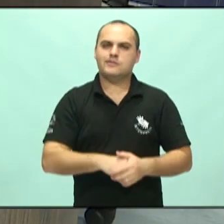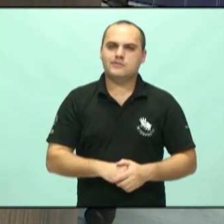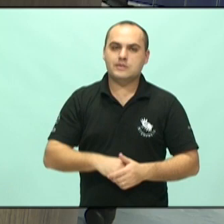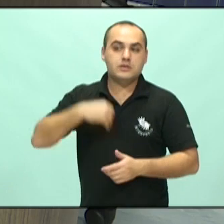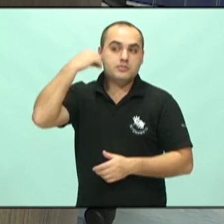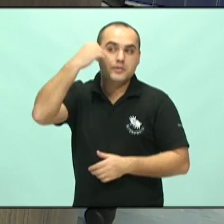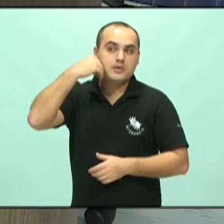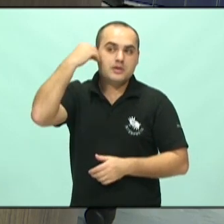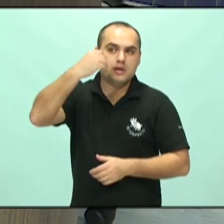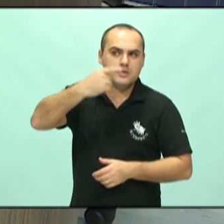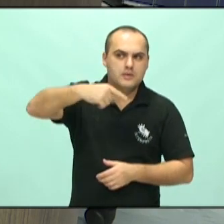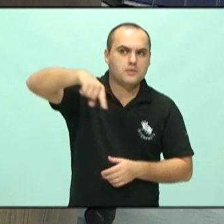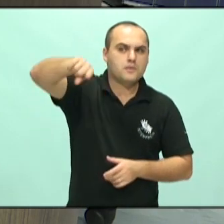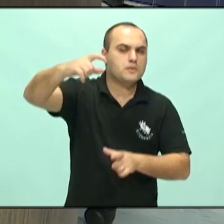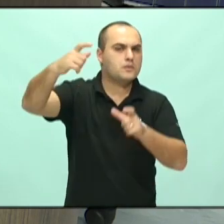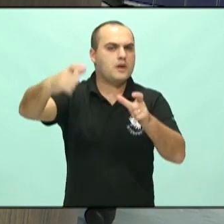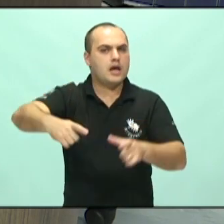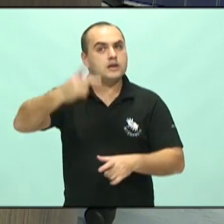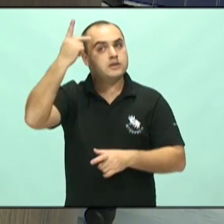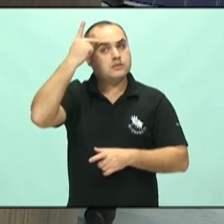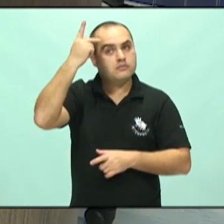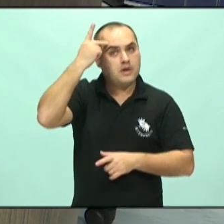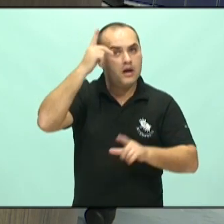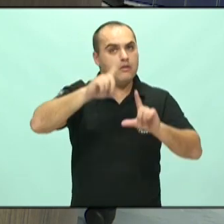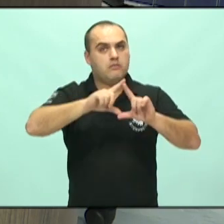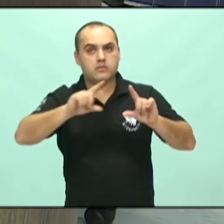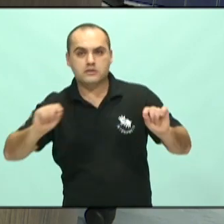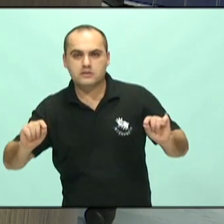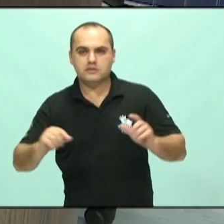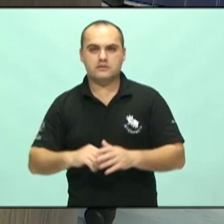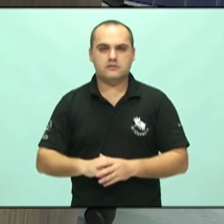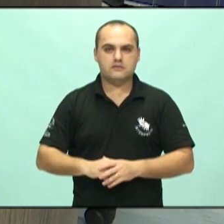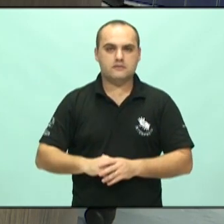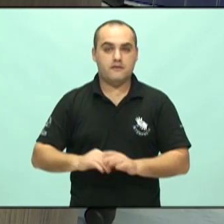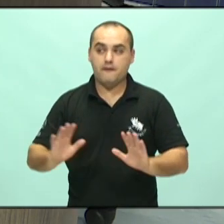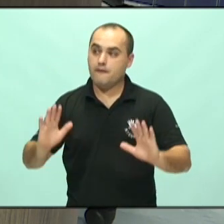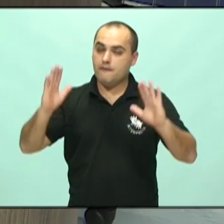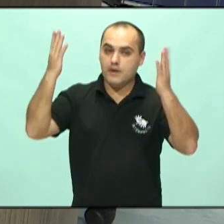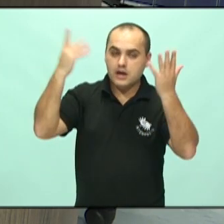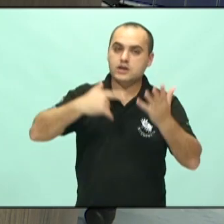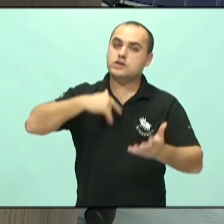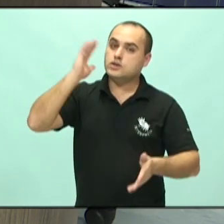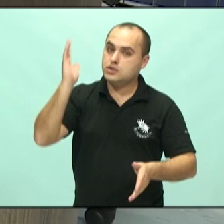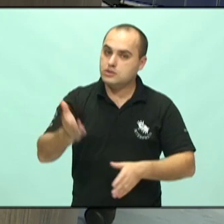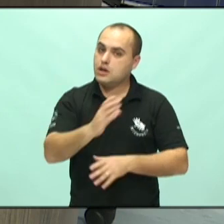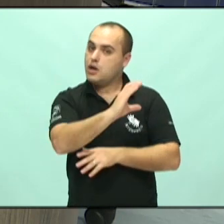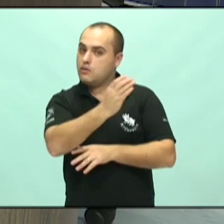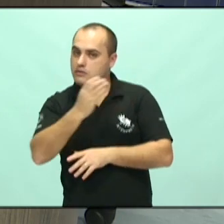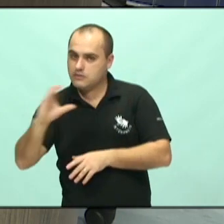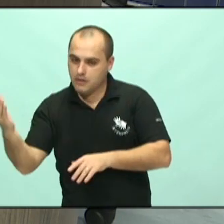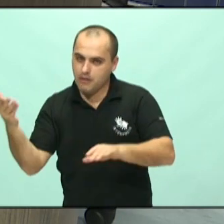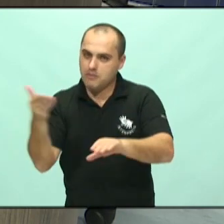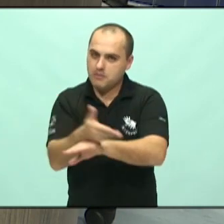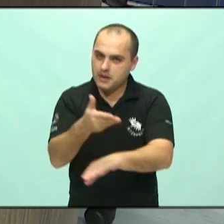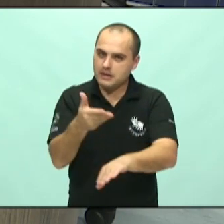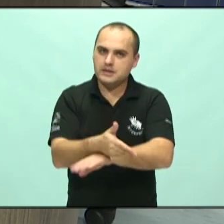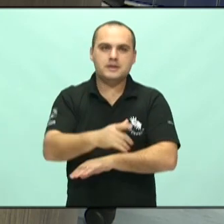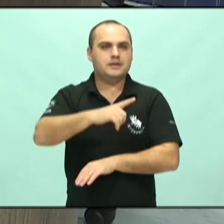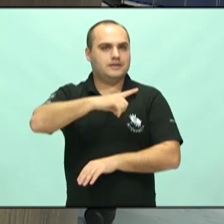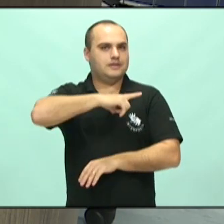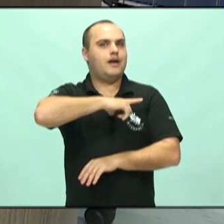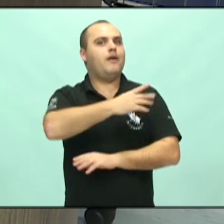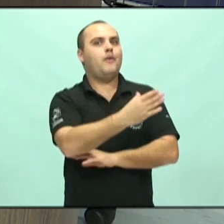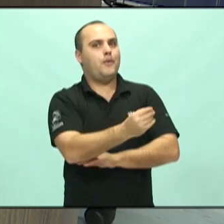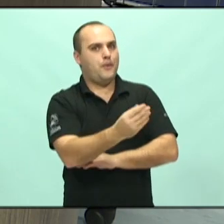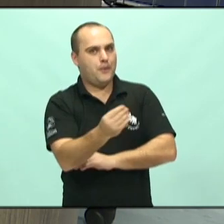fez, né? São Paulo, Brasília. Festivais que a gente já coordenou, Festivais que a gente já coordenou, participou. Então, bastante